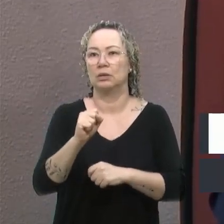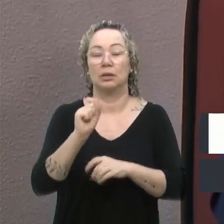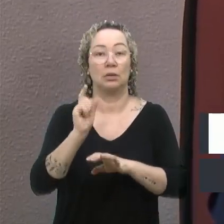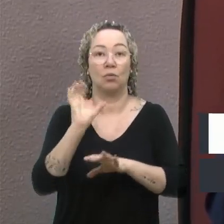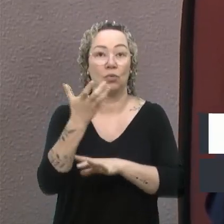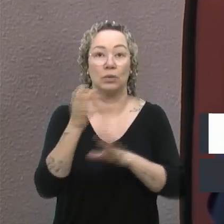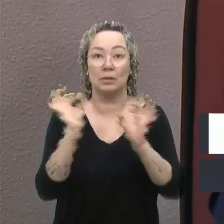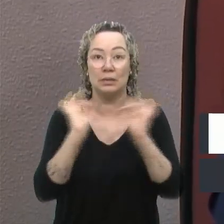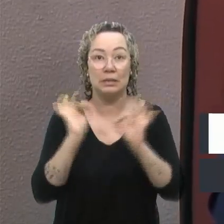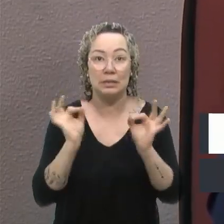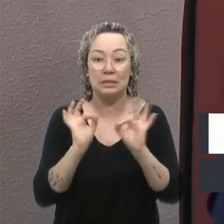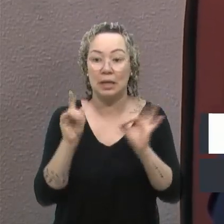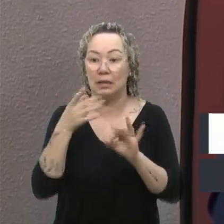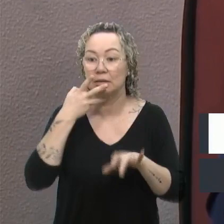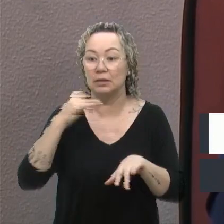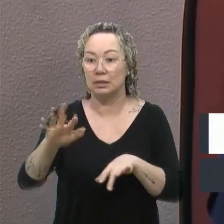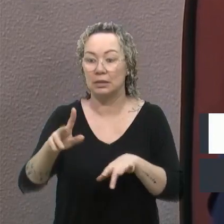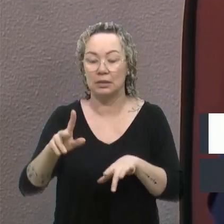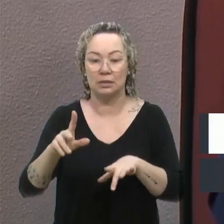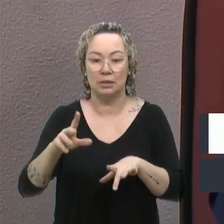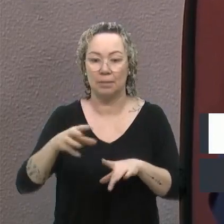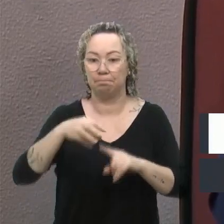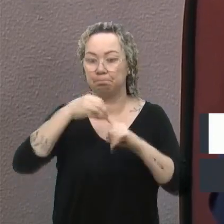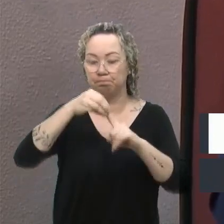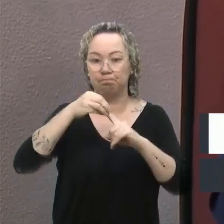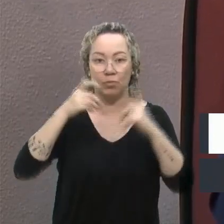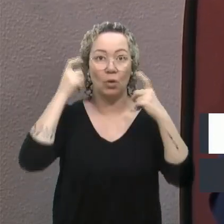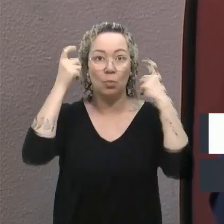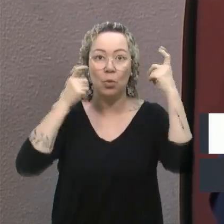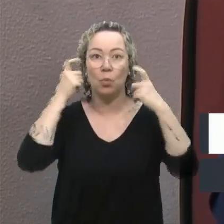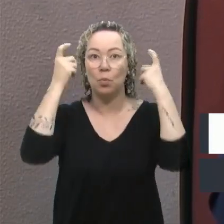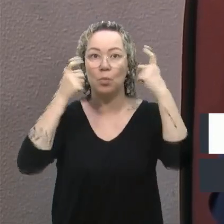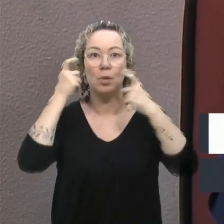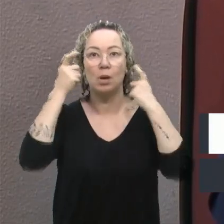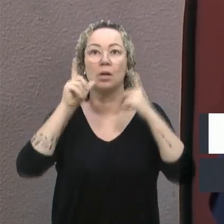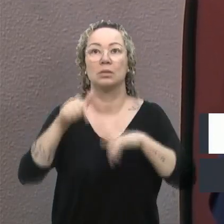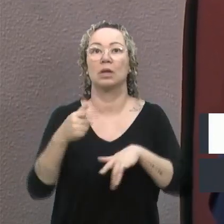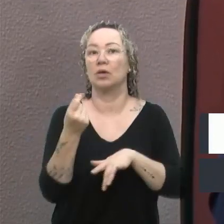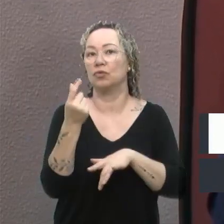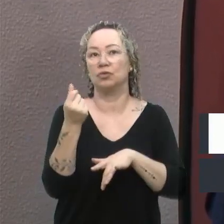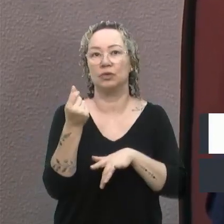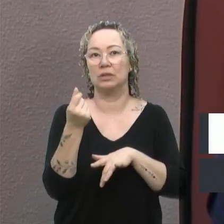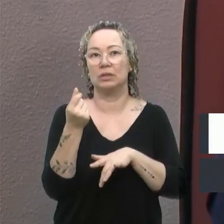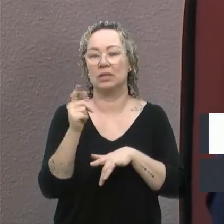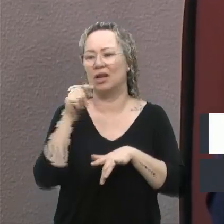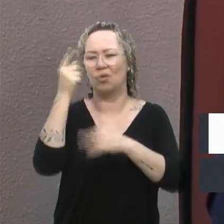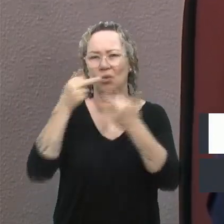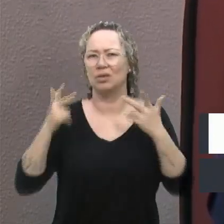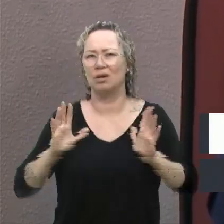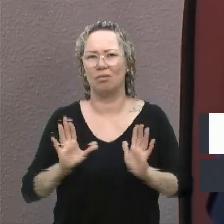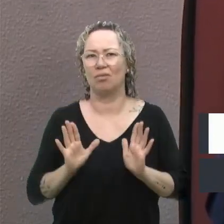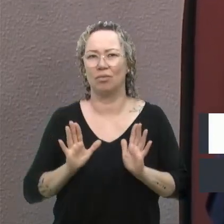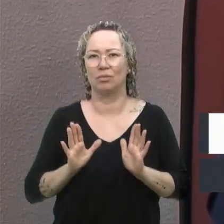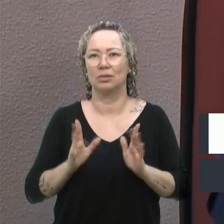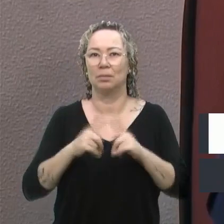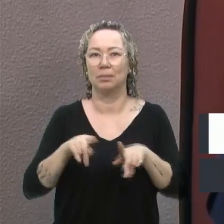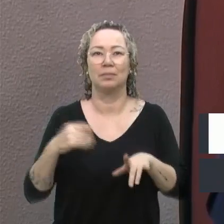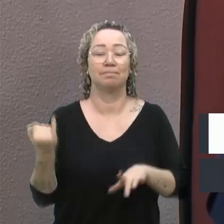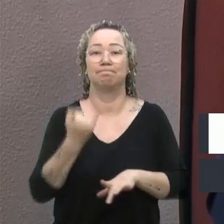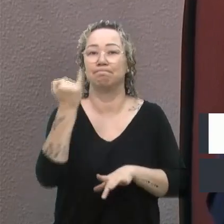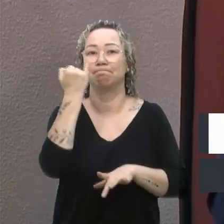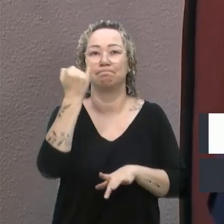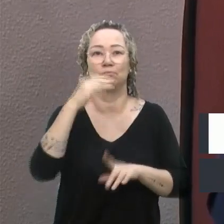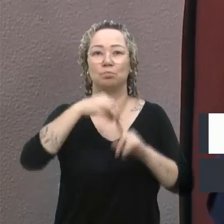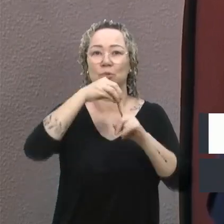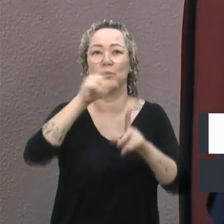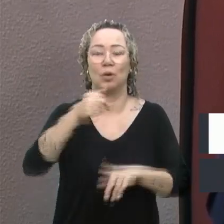com o guri, era a nossa maior preocupação, né? A questão financeira era outra situação, mas era a questão da vida dele que a